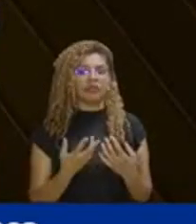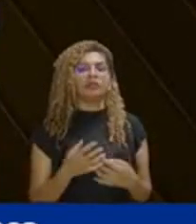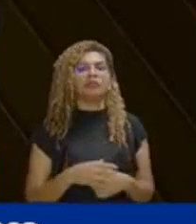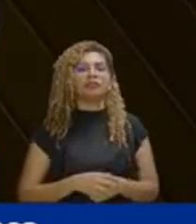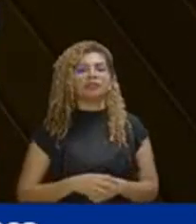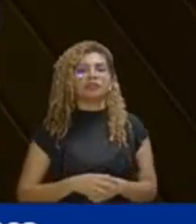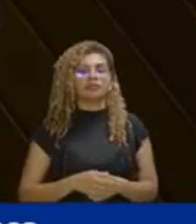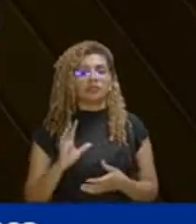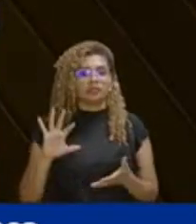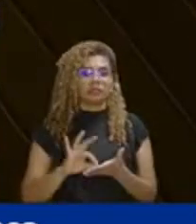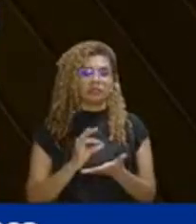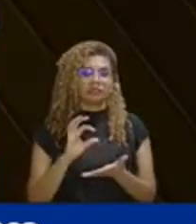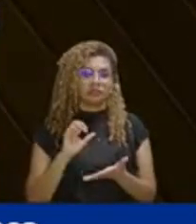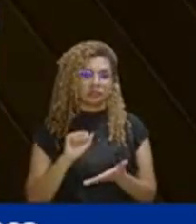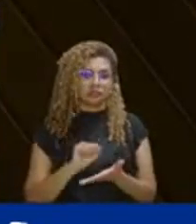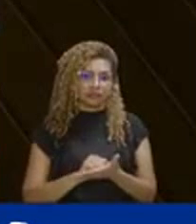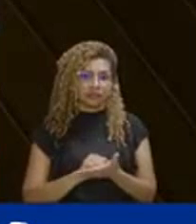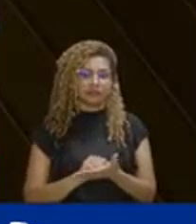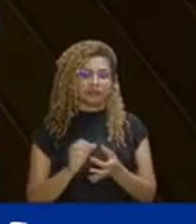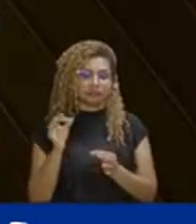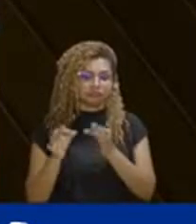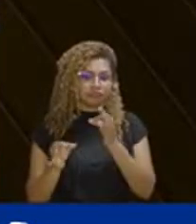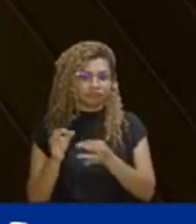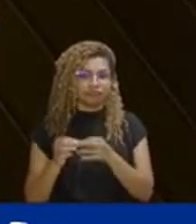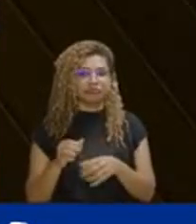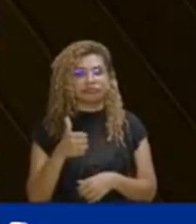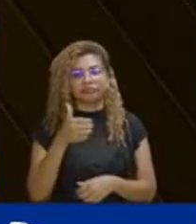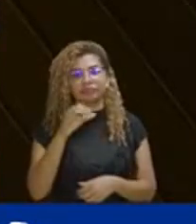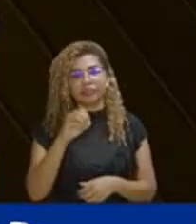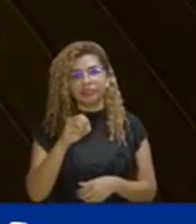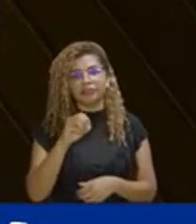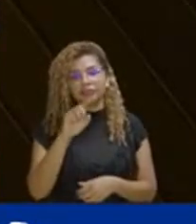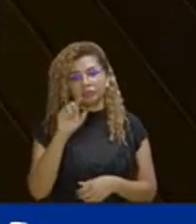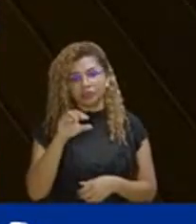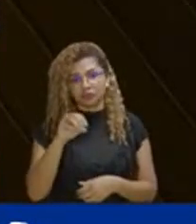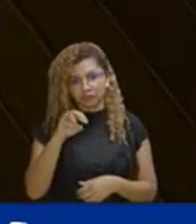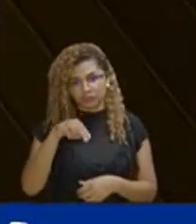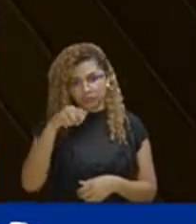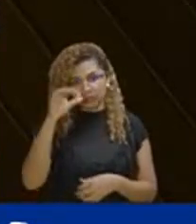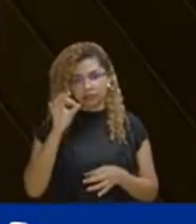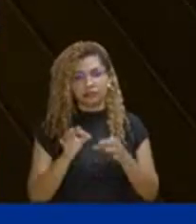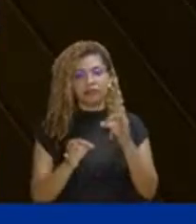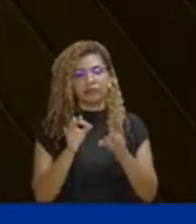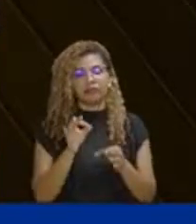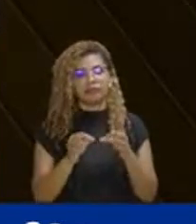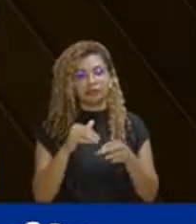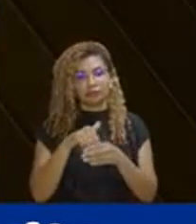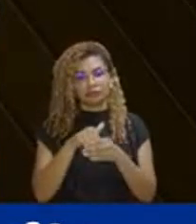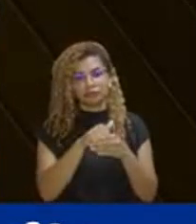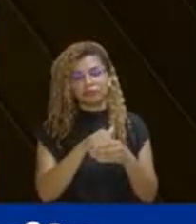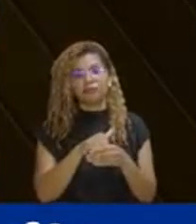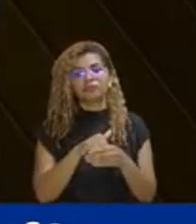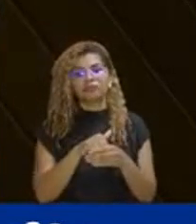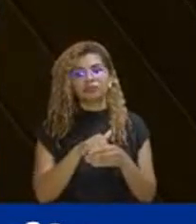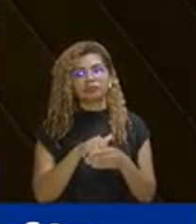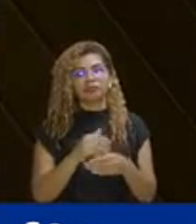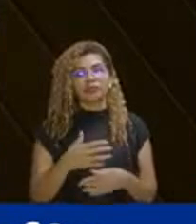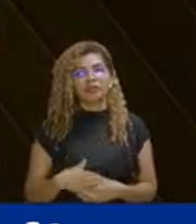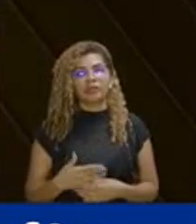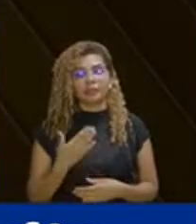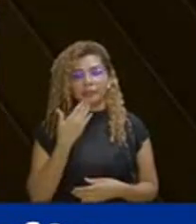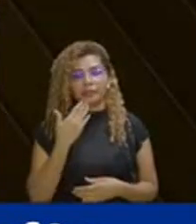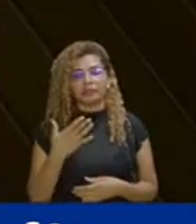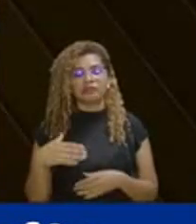candidatura, requeriu ao juízo da 10ª Zona Eleitoral tutela provisória no sentido de impedir que a recorrente Patrícia